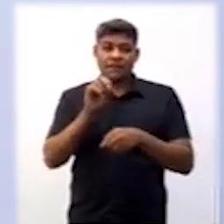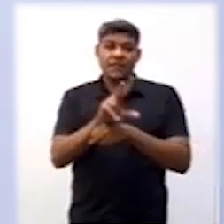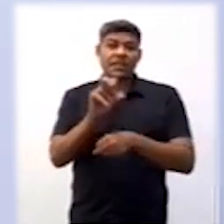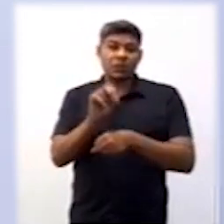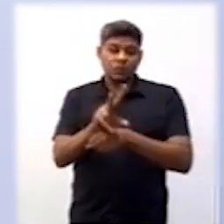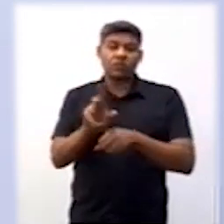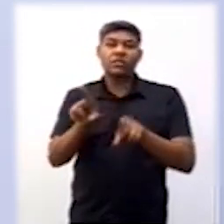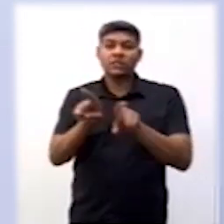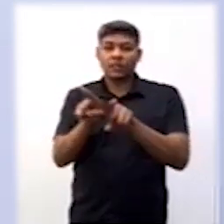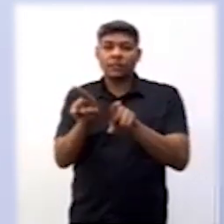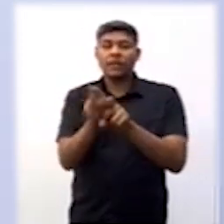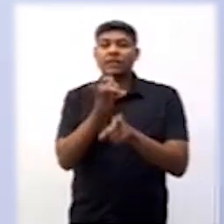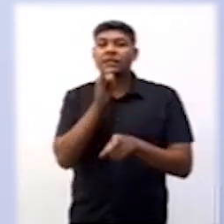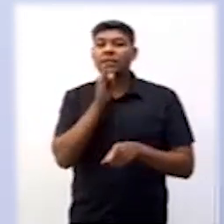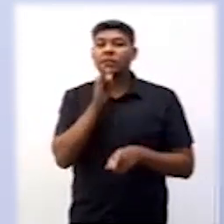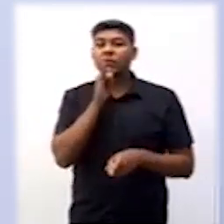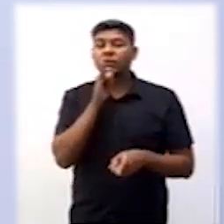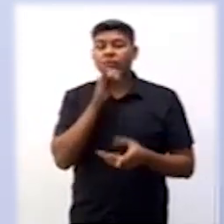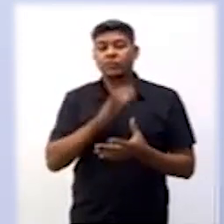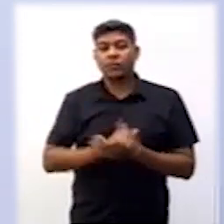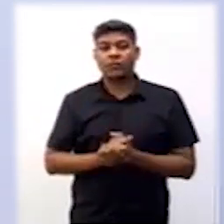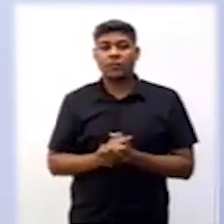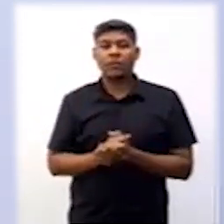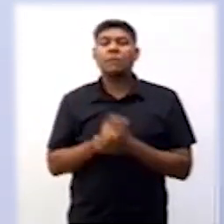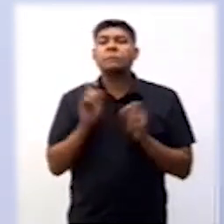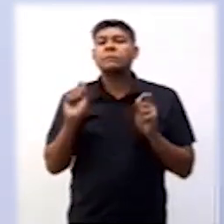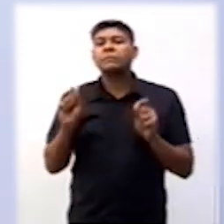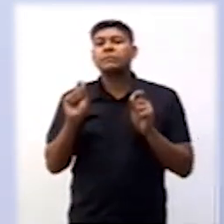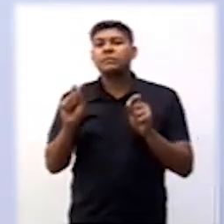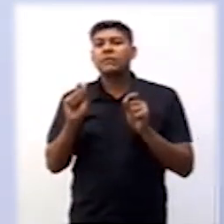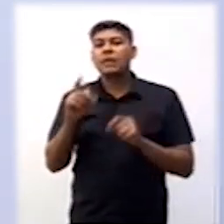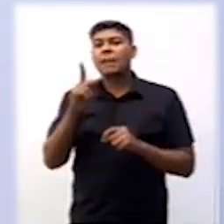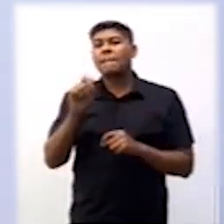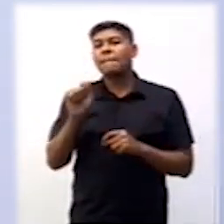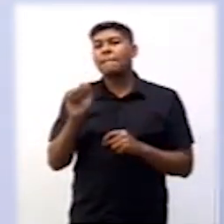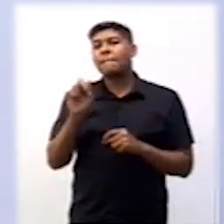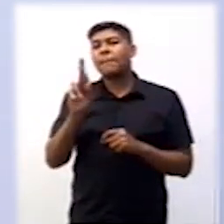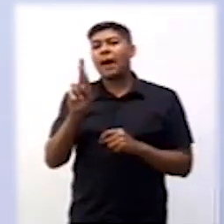também. Vou dar como exemplo aqui para vocês. Quem? O